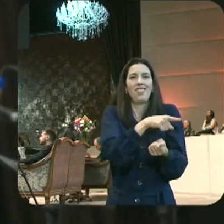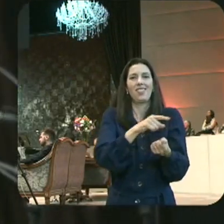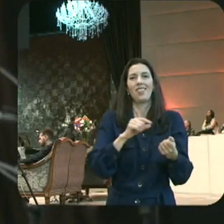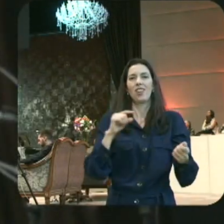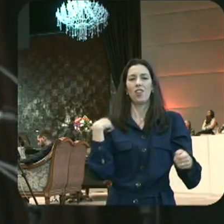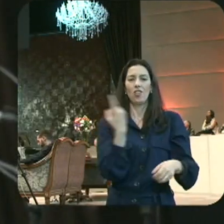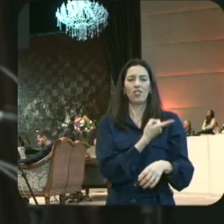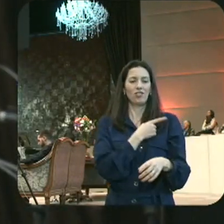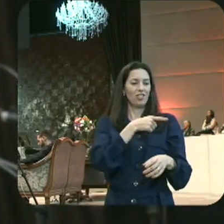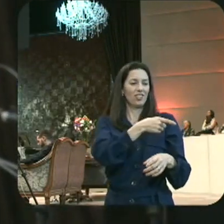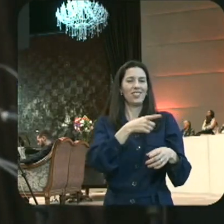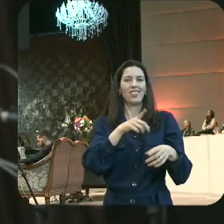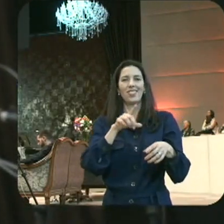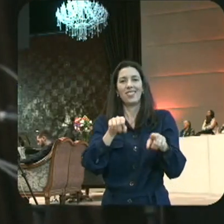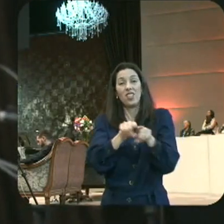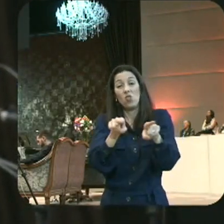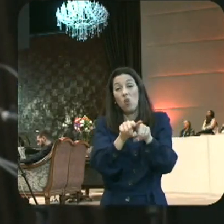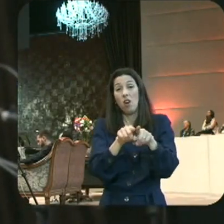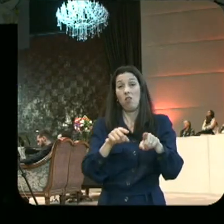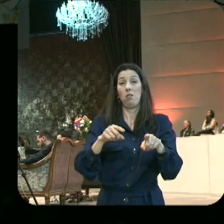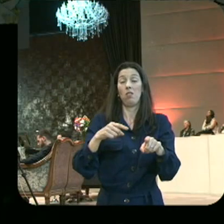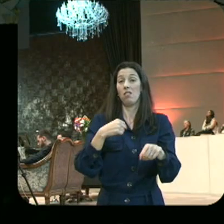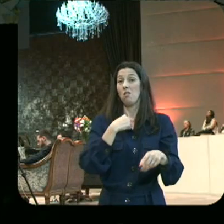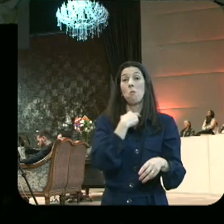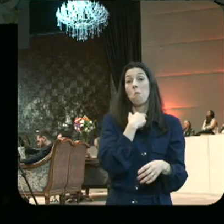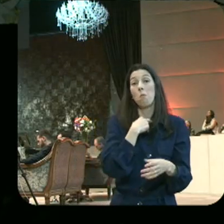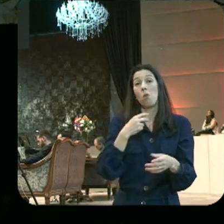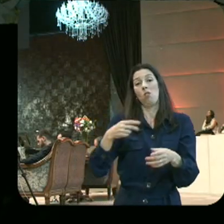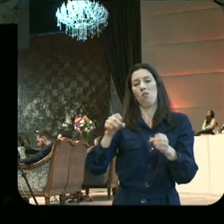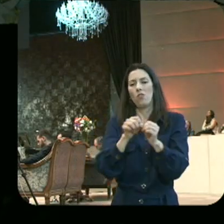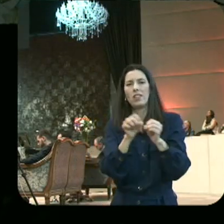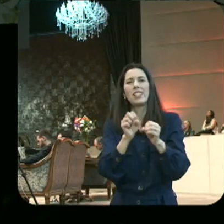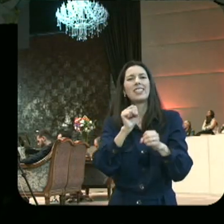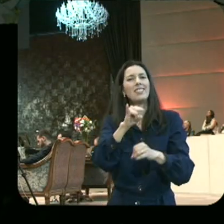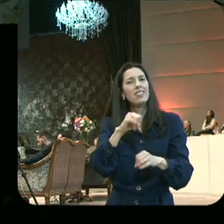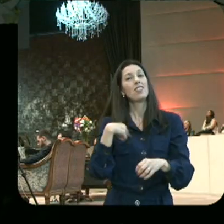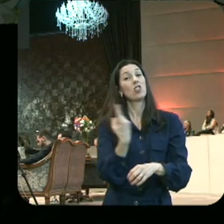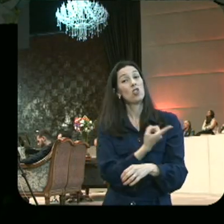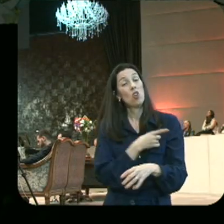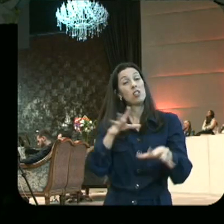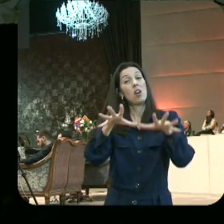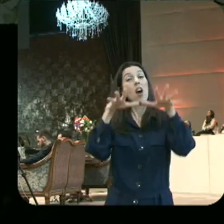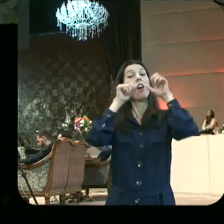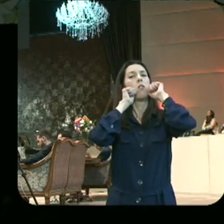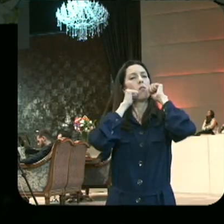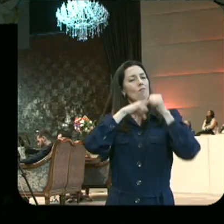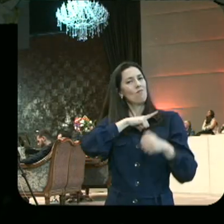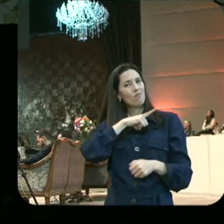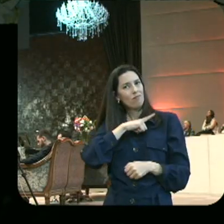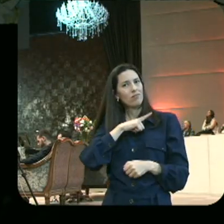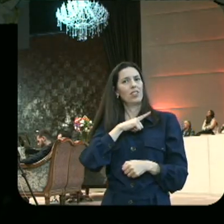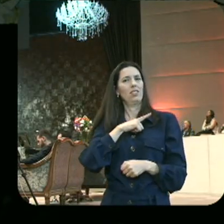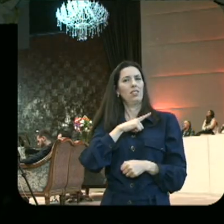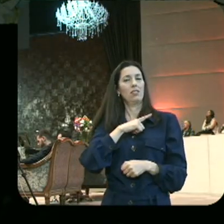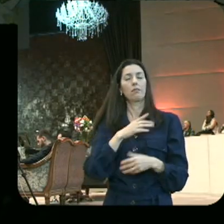fica preso. E a minha pergunta para esse texto foi: então por que